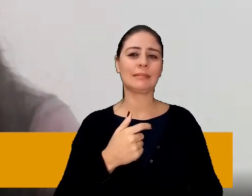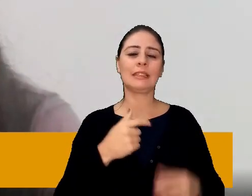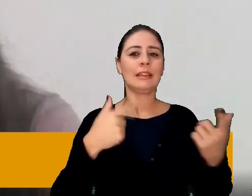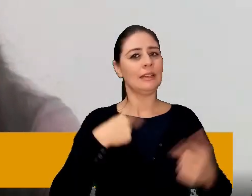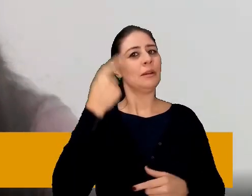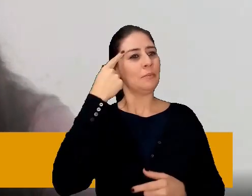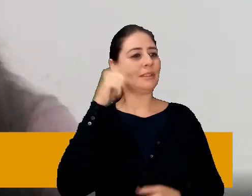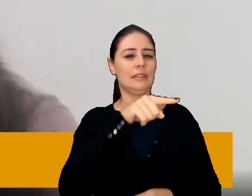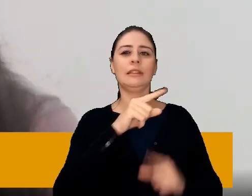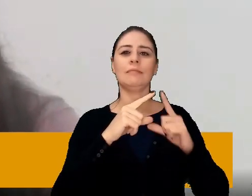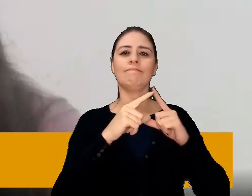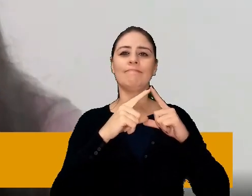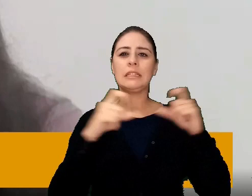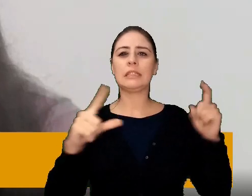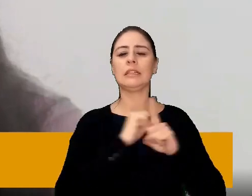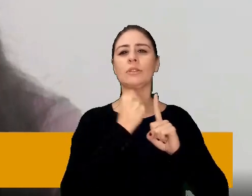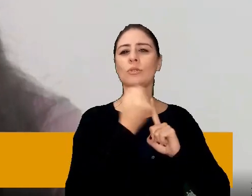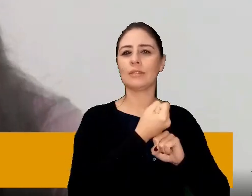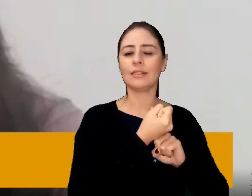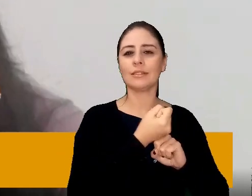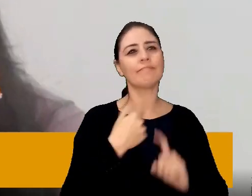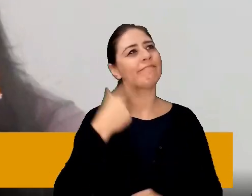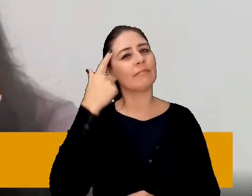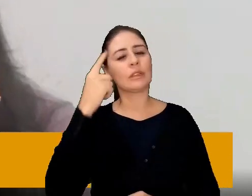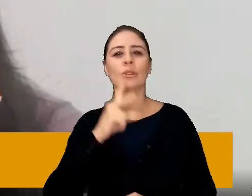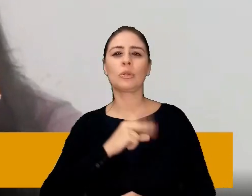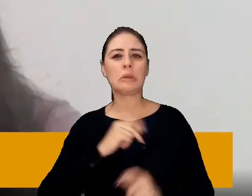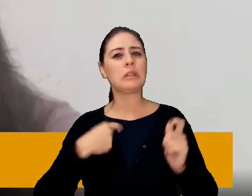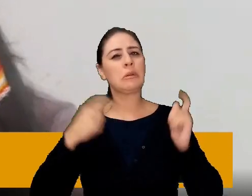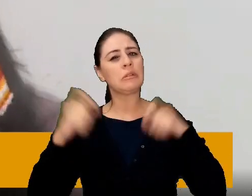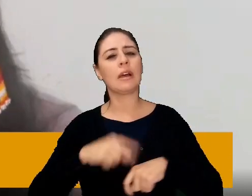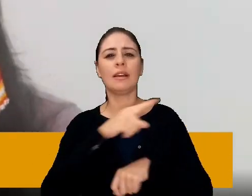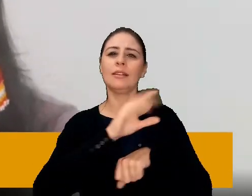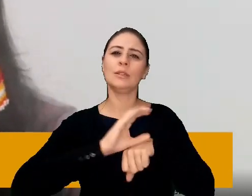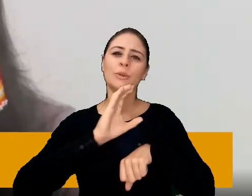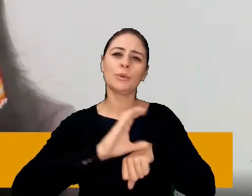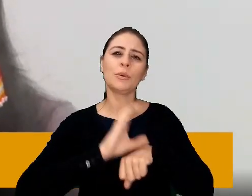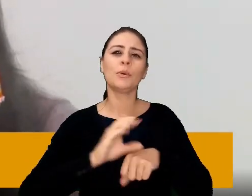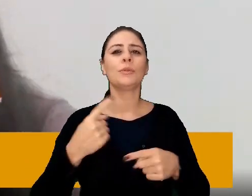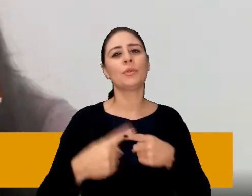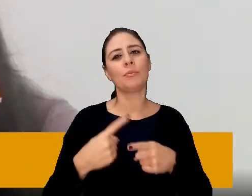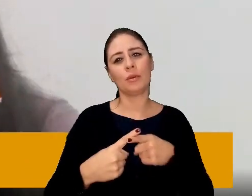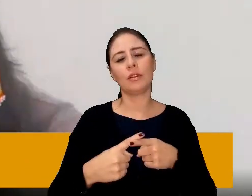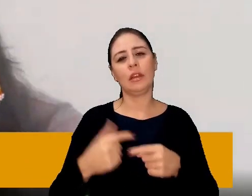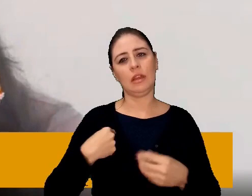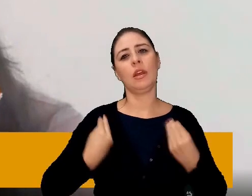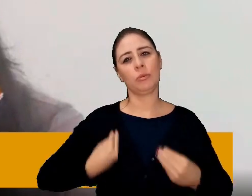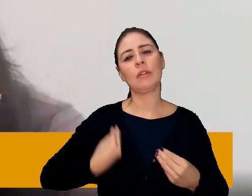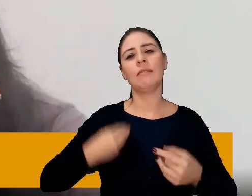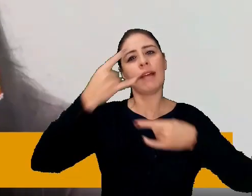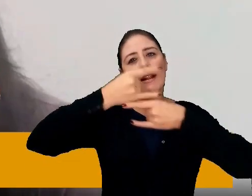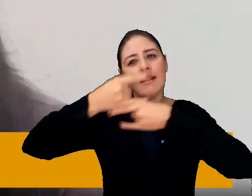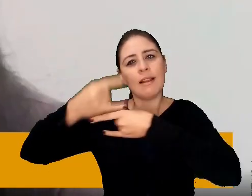né? E eu falei, nossa, acho que eu podia fazer esse curso, assim, porque eu também, apesar de eu estar participando de